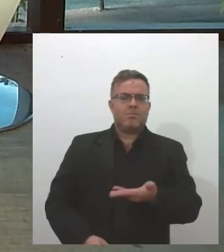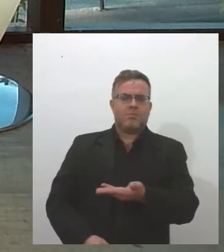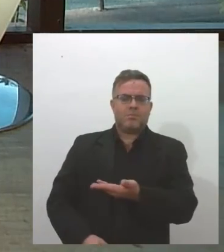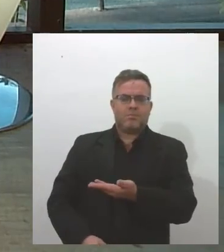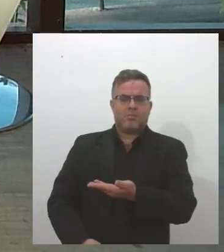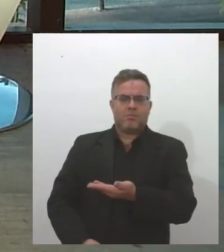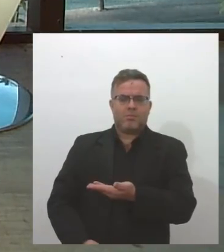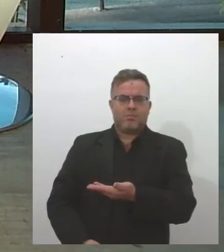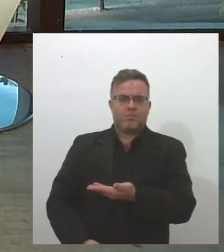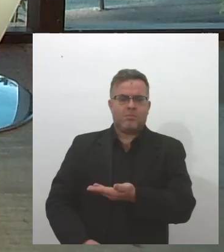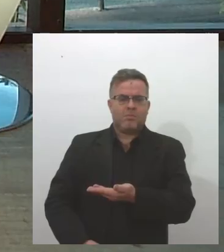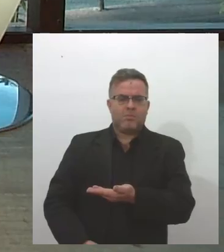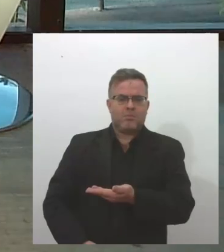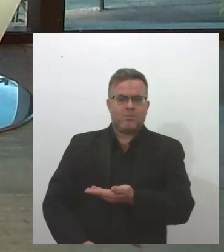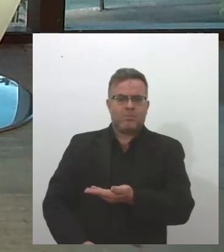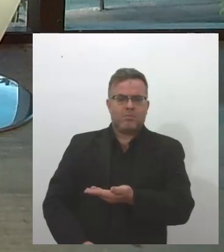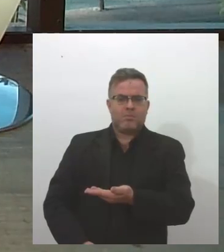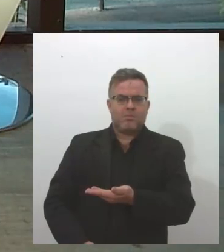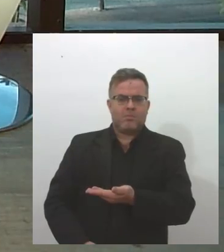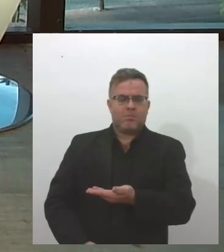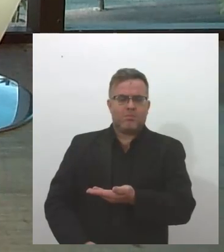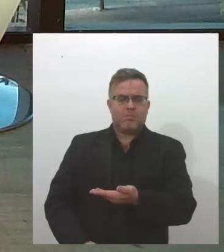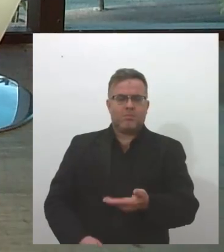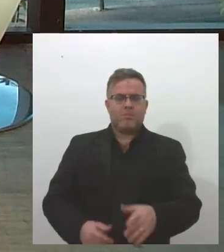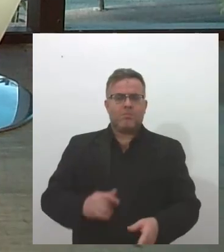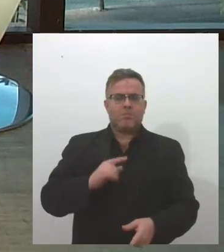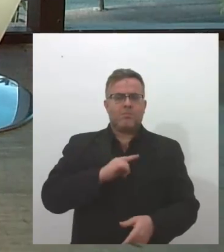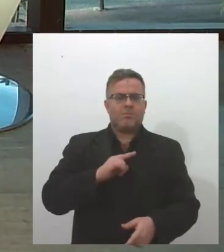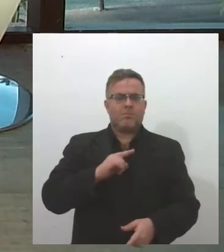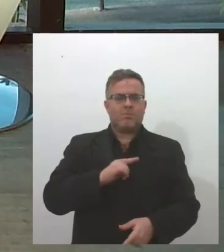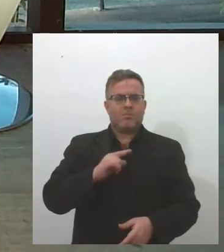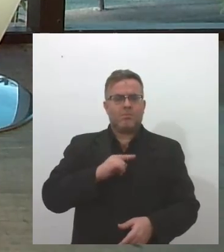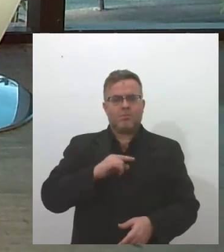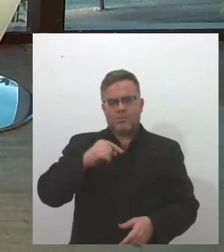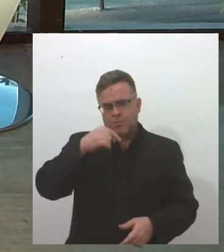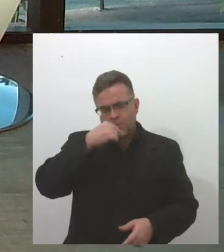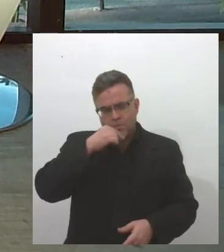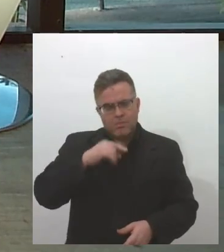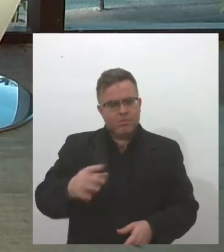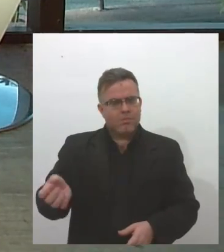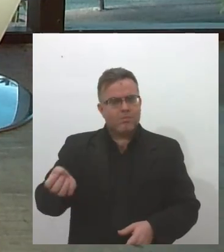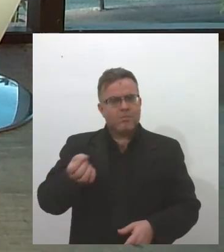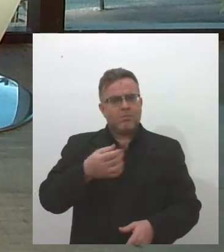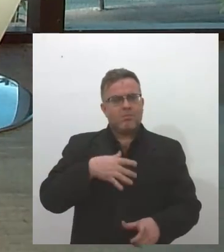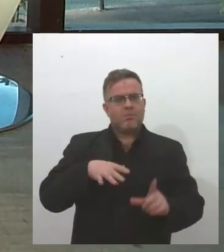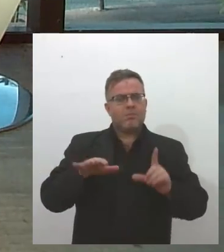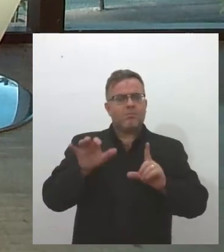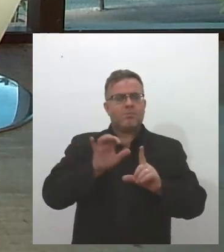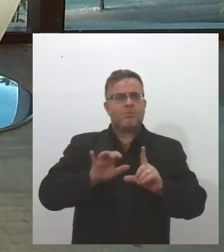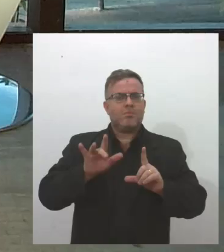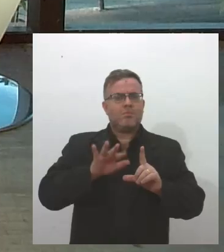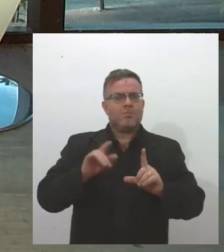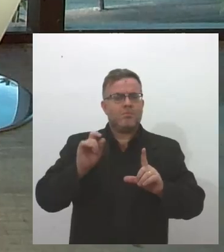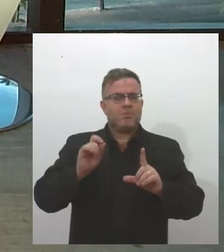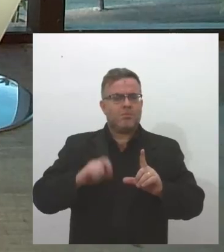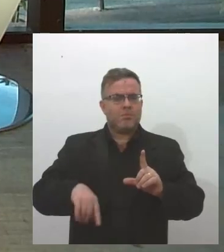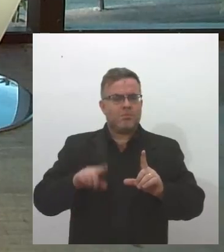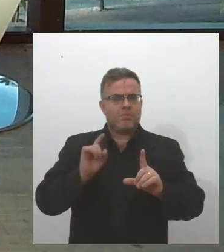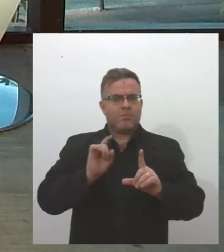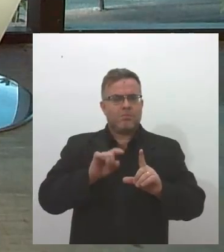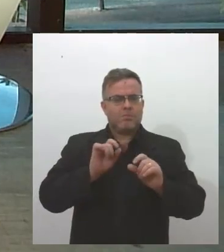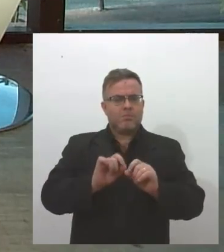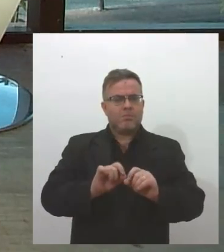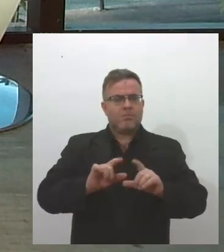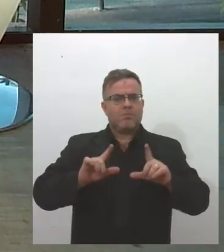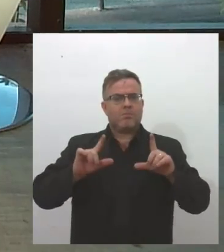Instagram, Facebook, Twitter, YouTube, e agora com uma novidade também, a gente tá aqui na tela, ó, com QR